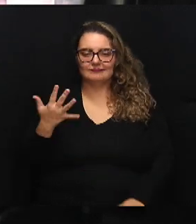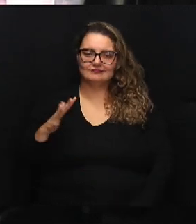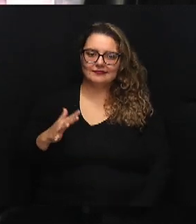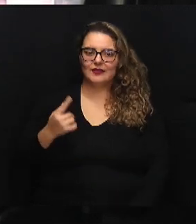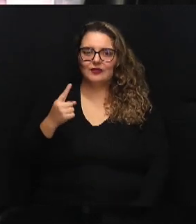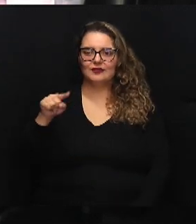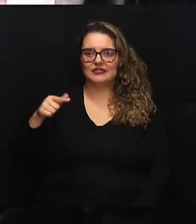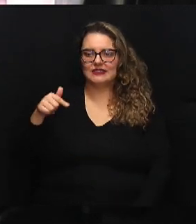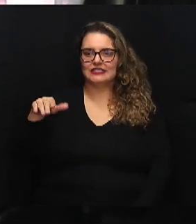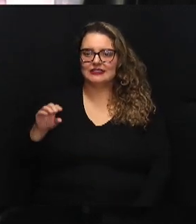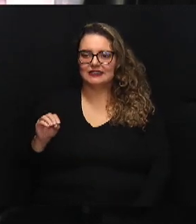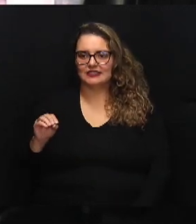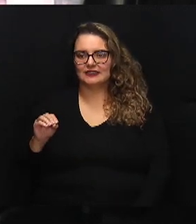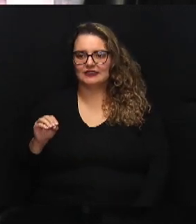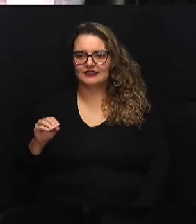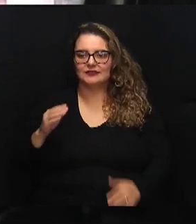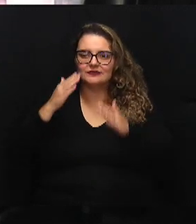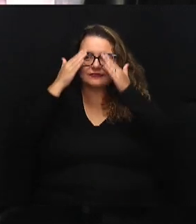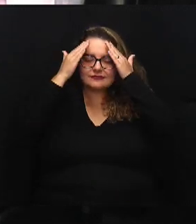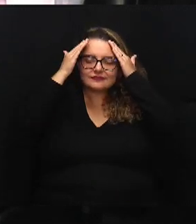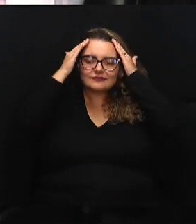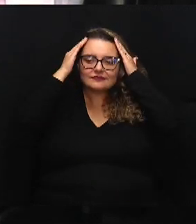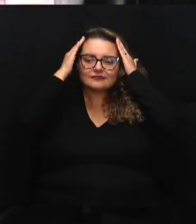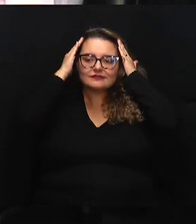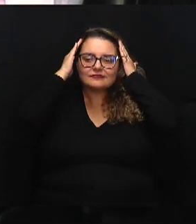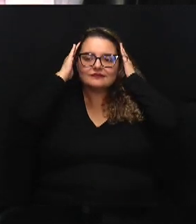m, meus cabelos são